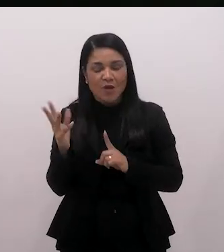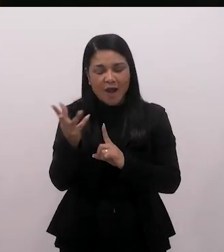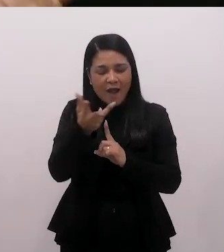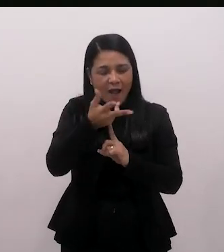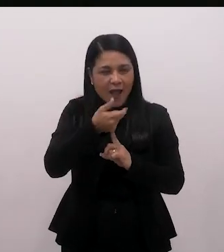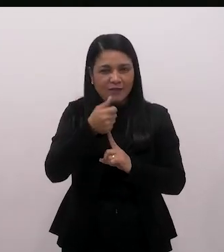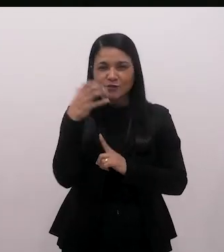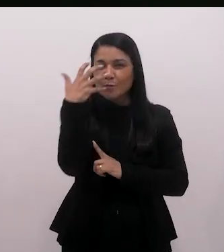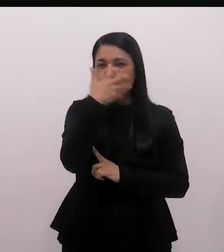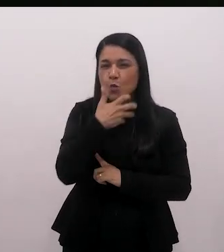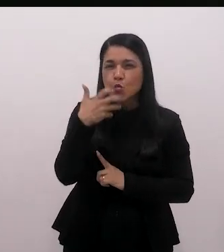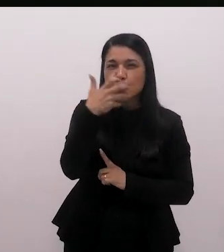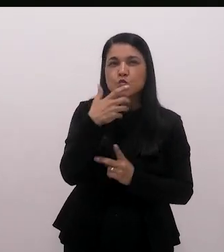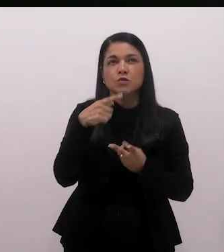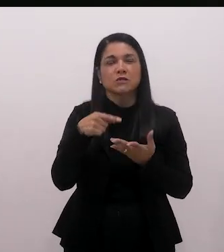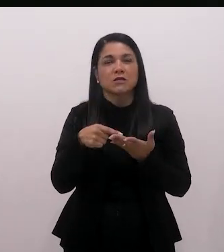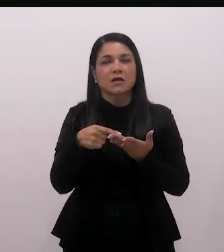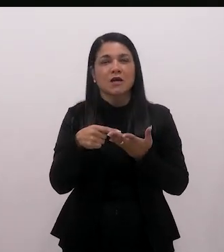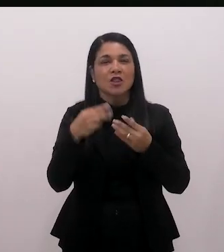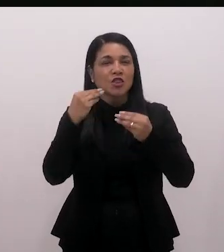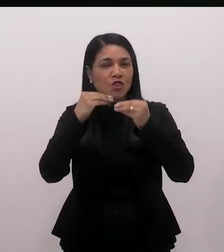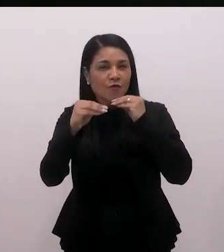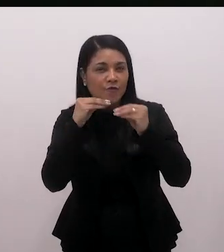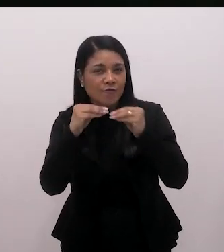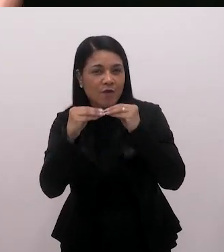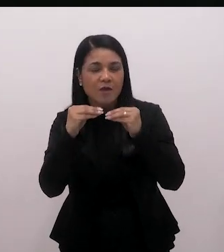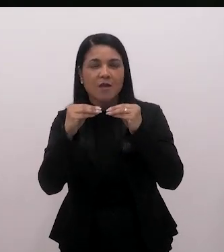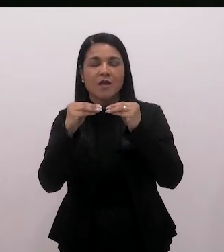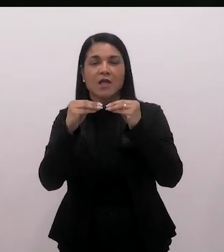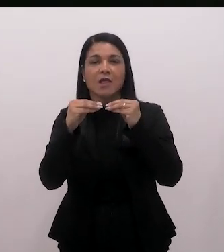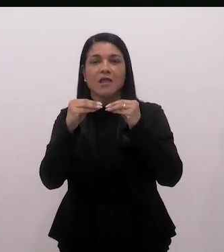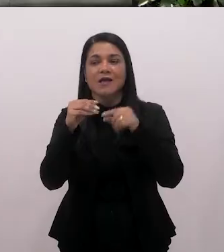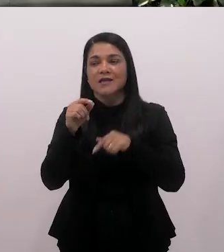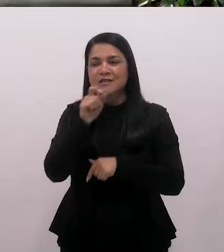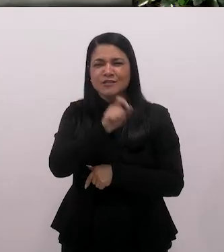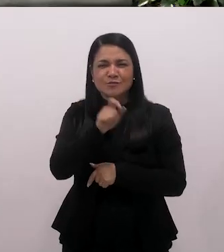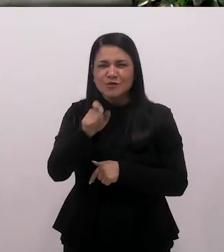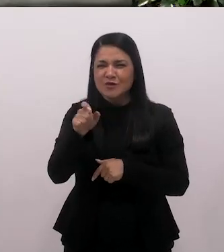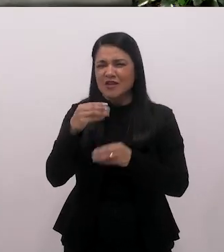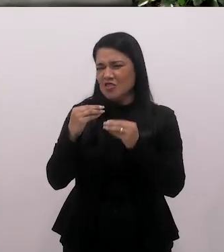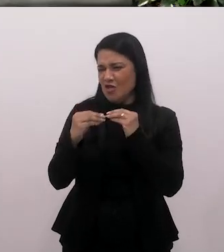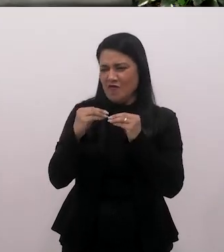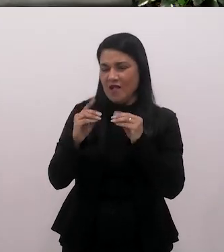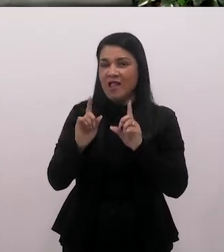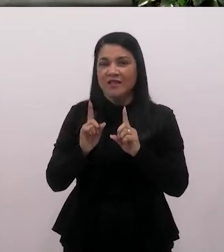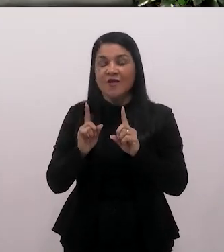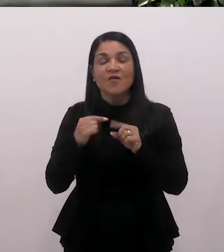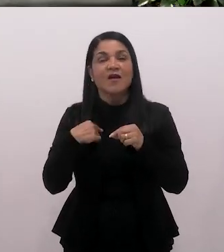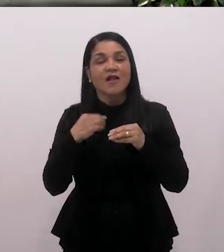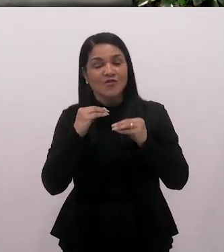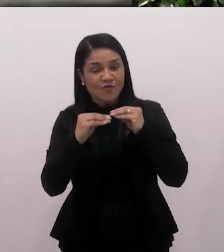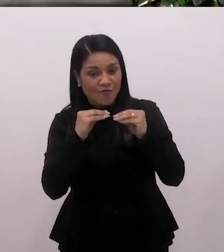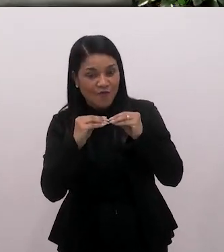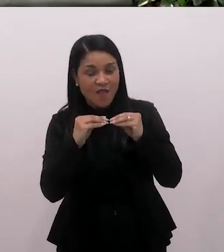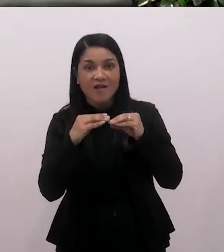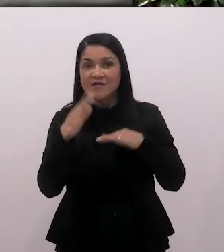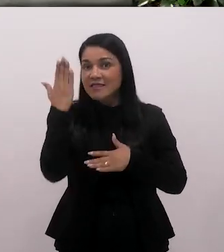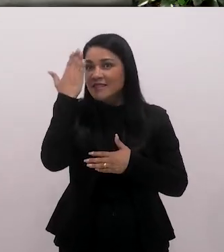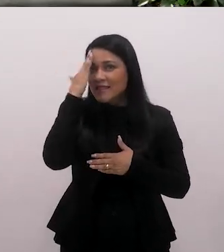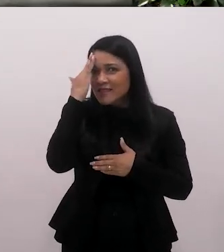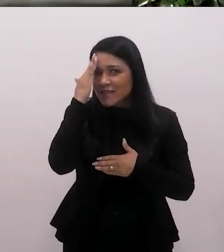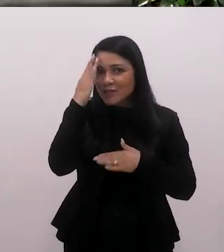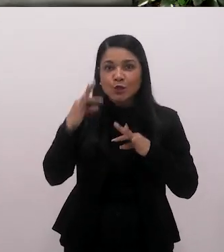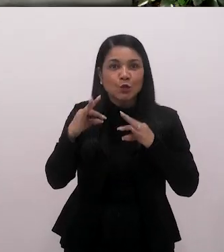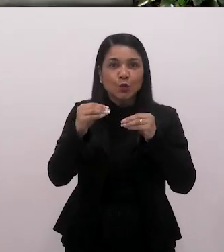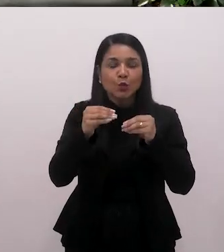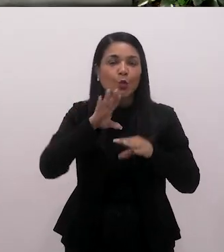sua arte, da música, das novelas, que às vezes as pessoas aqui ficam, ai, novela... Não, nós entendemos tudo